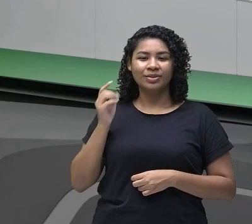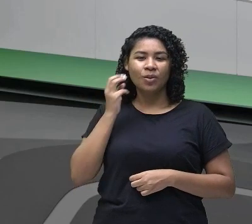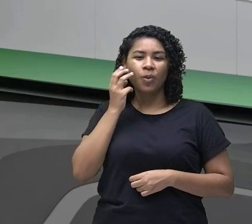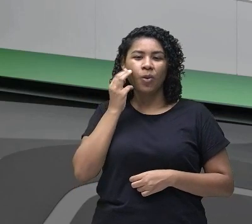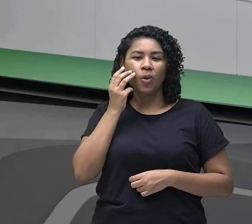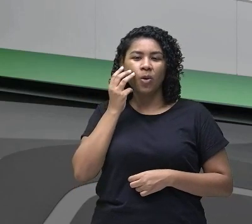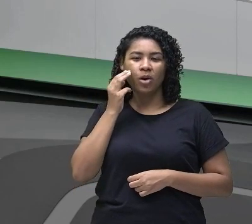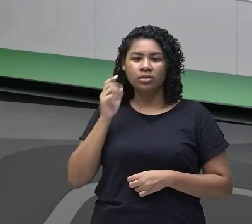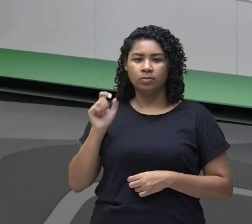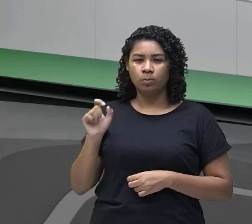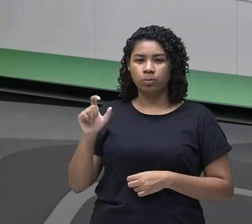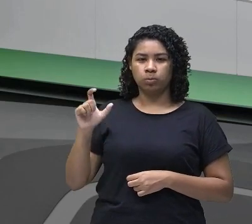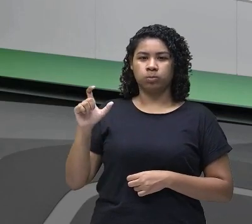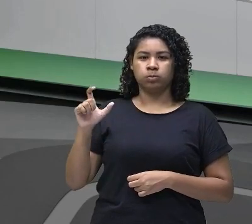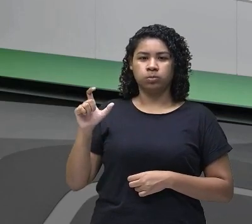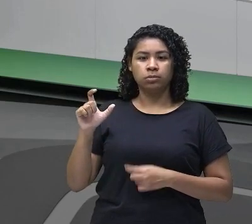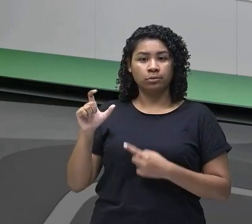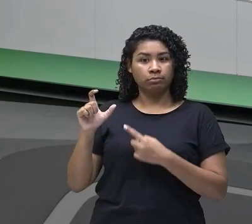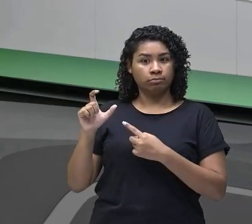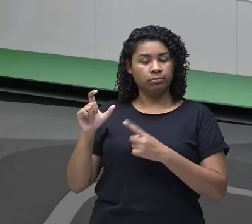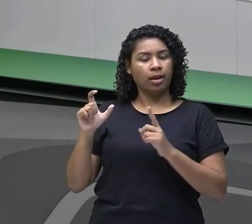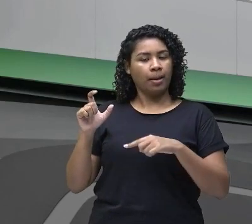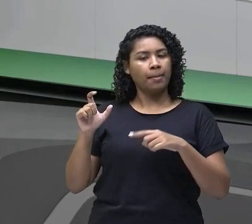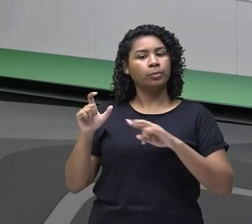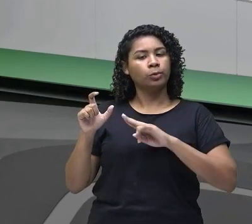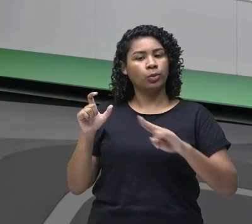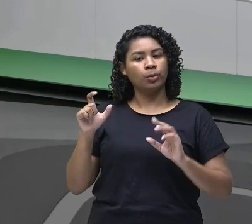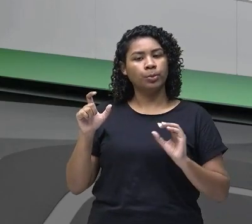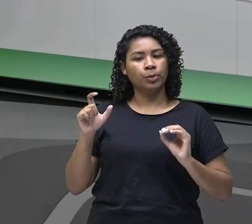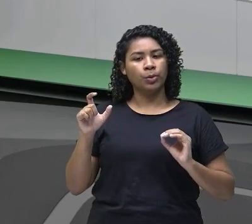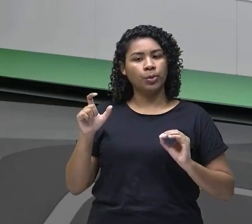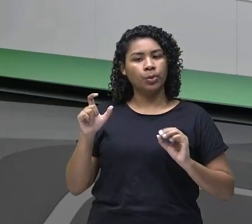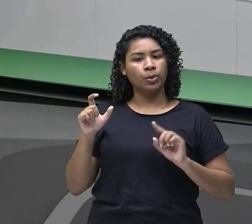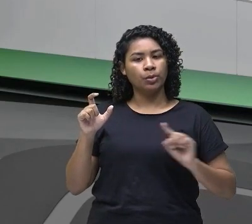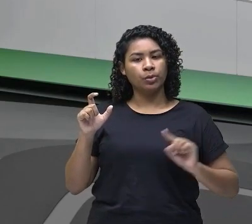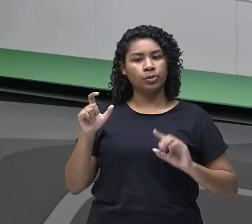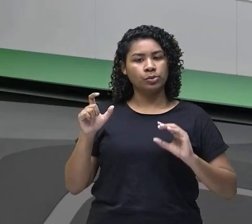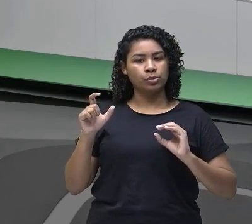rosa, é a camada de ozônio.